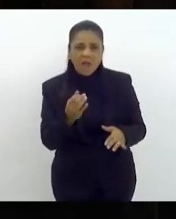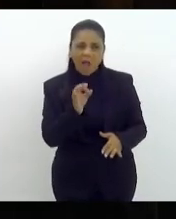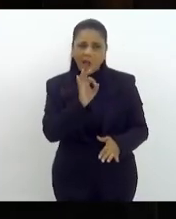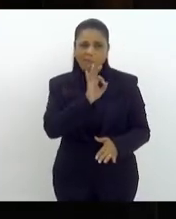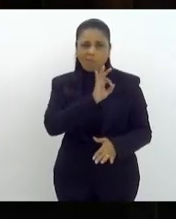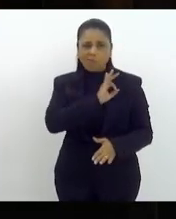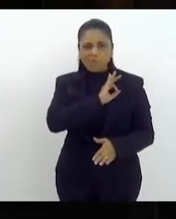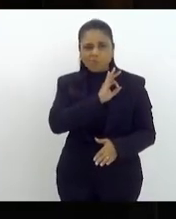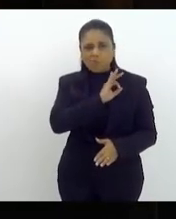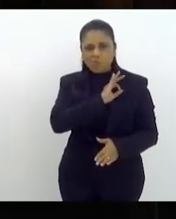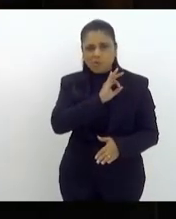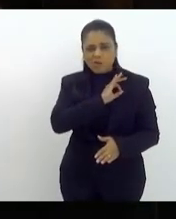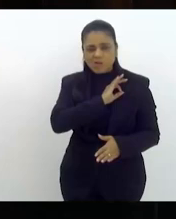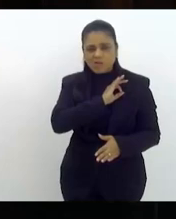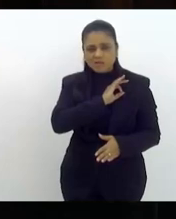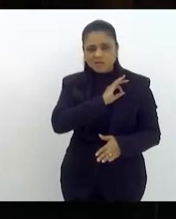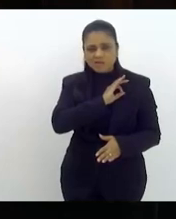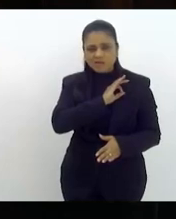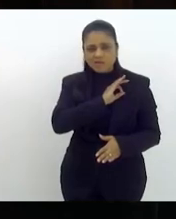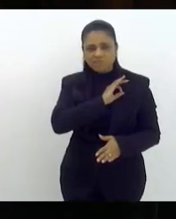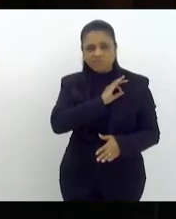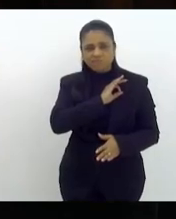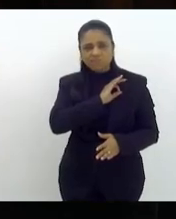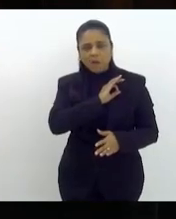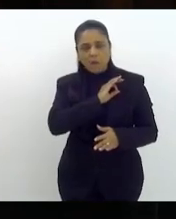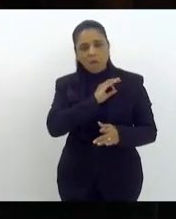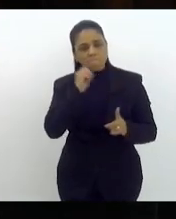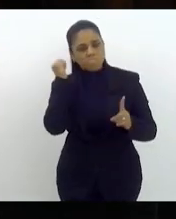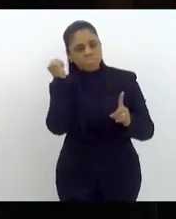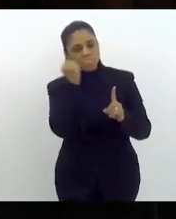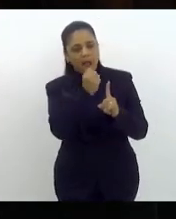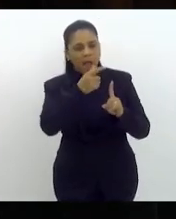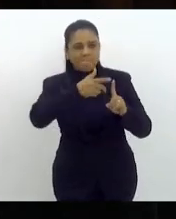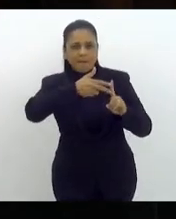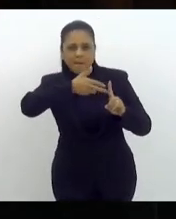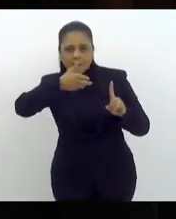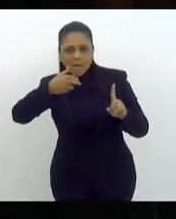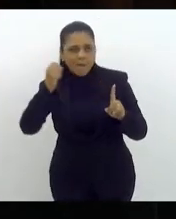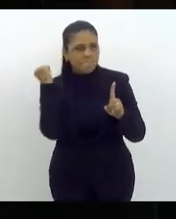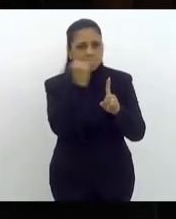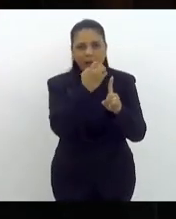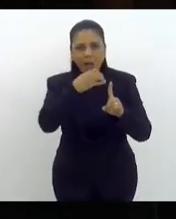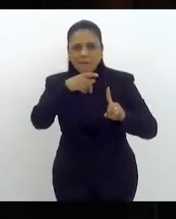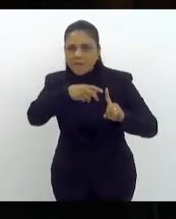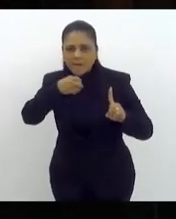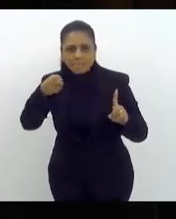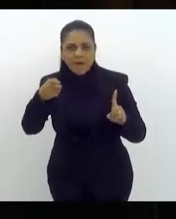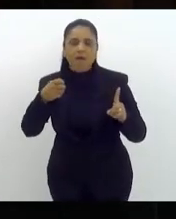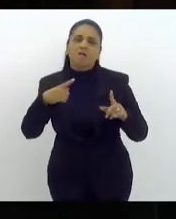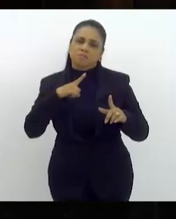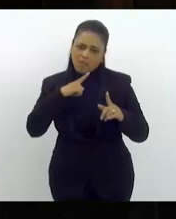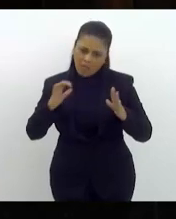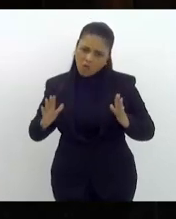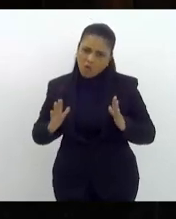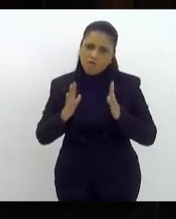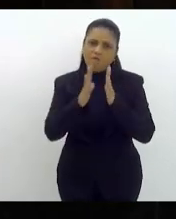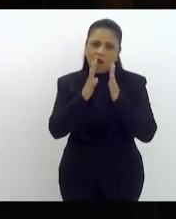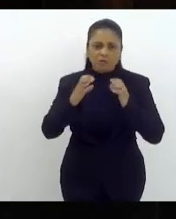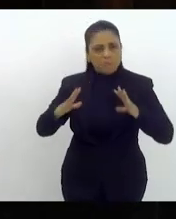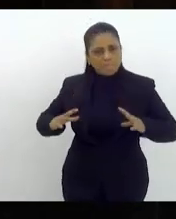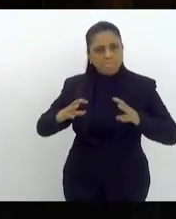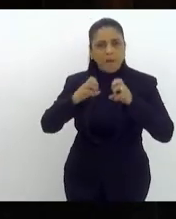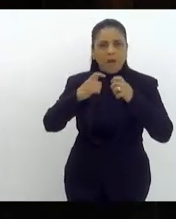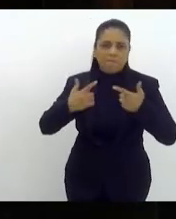comete deliberadamente genocídio de quem quer que seja existe confronto existe enfrentamento